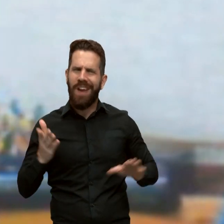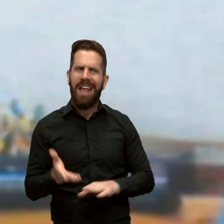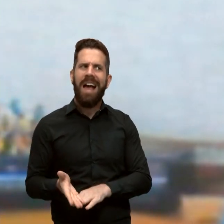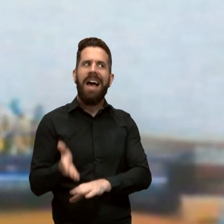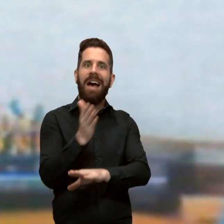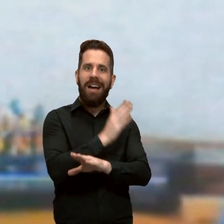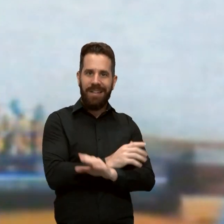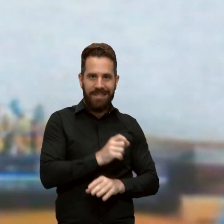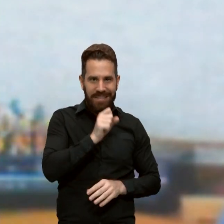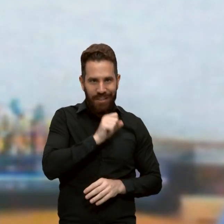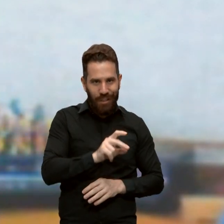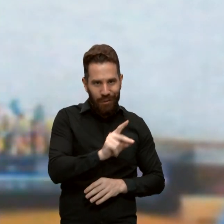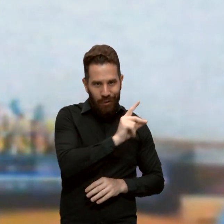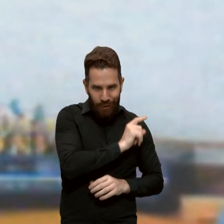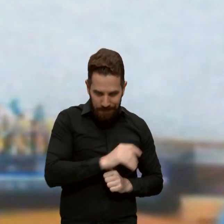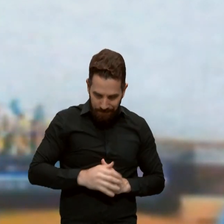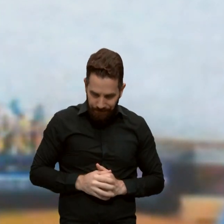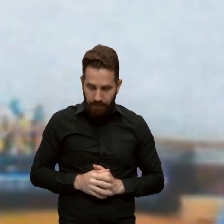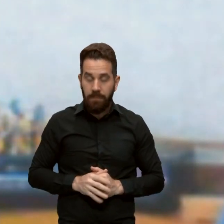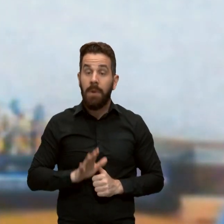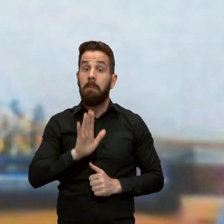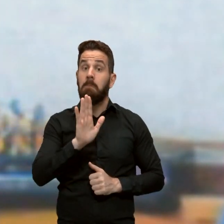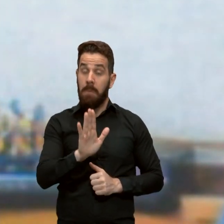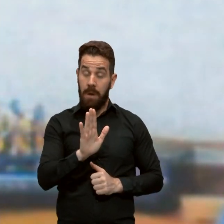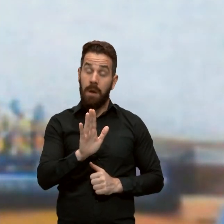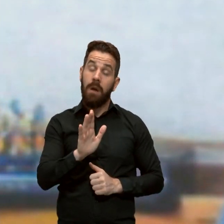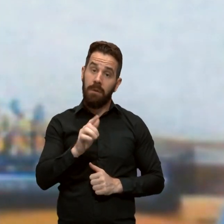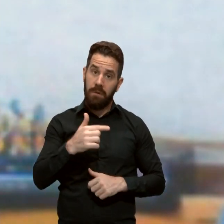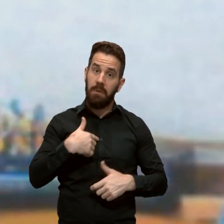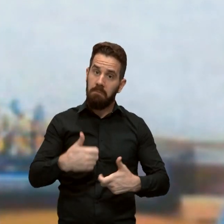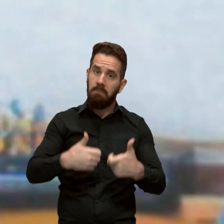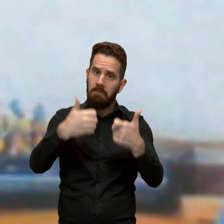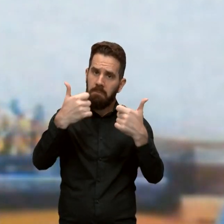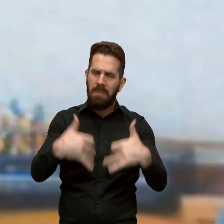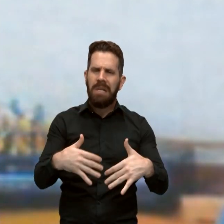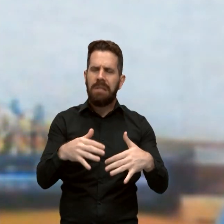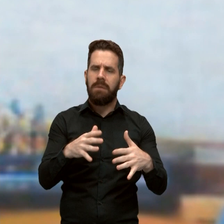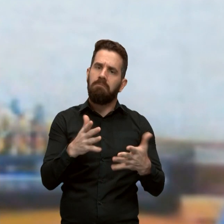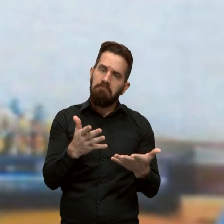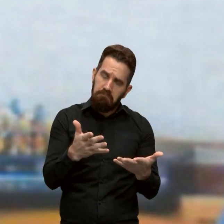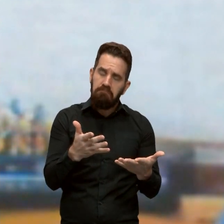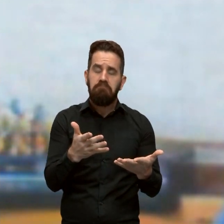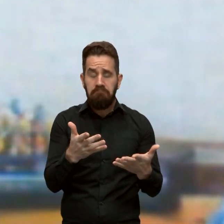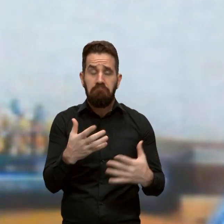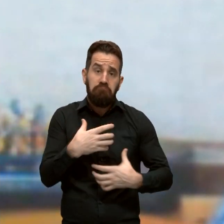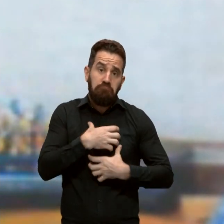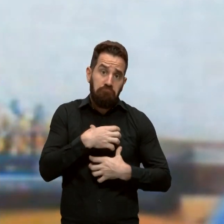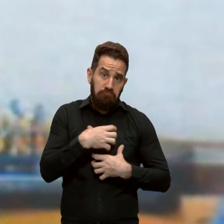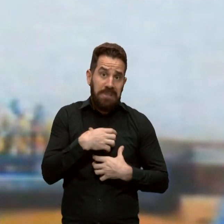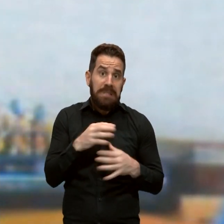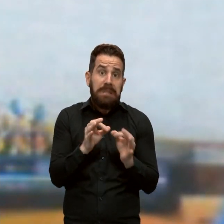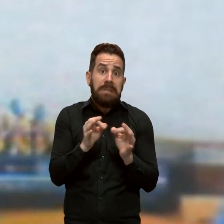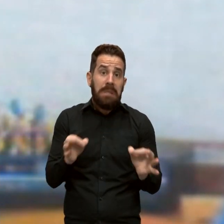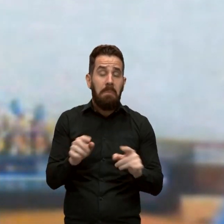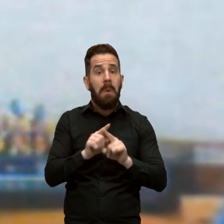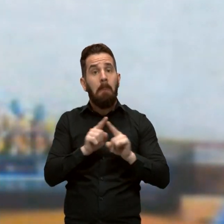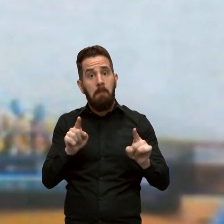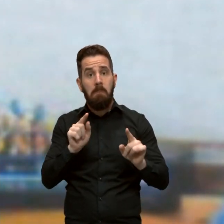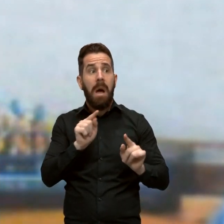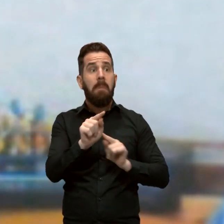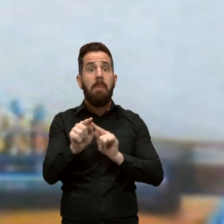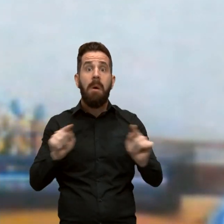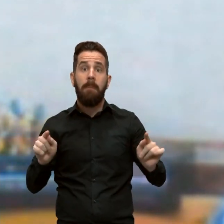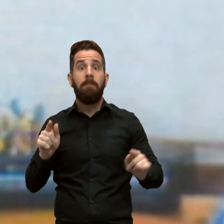Mas eu vou te falar uma coisa, nem sempre isso é um ganho, né? Porque tem muitas